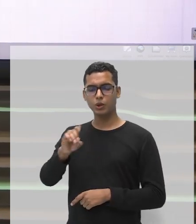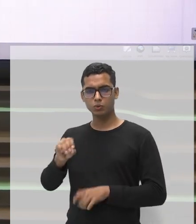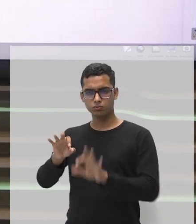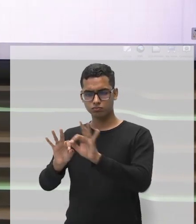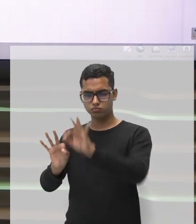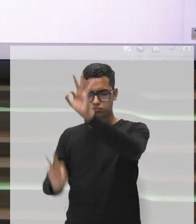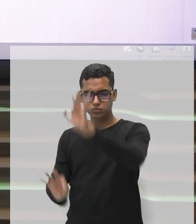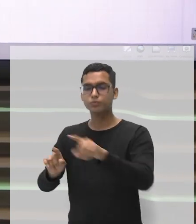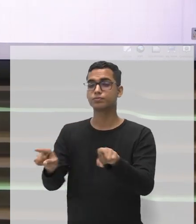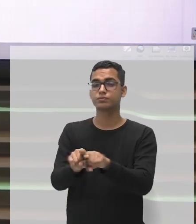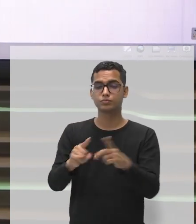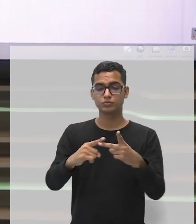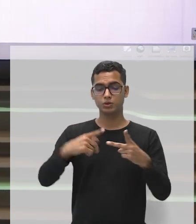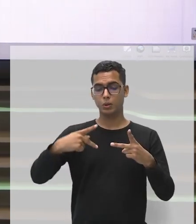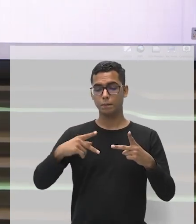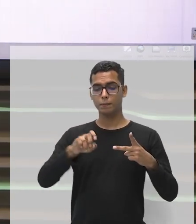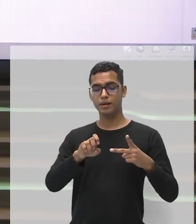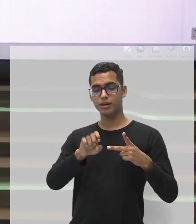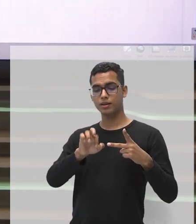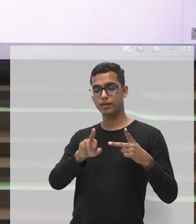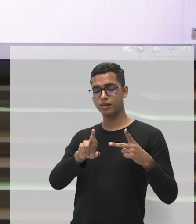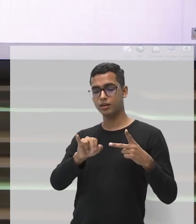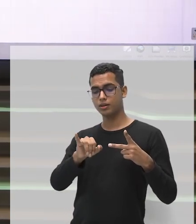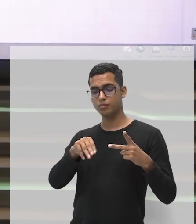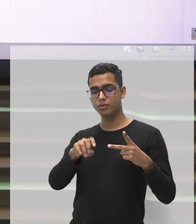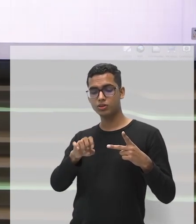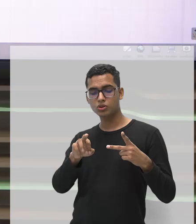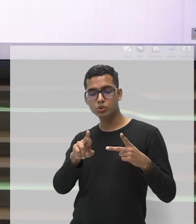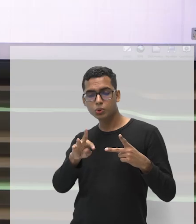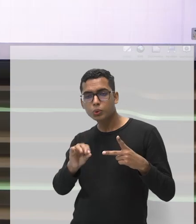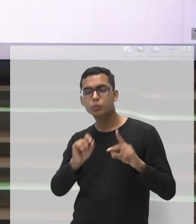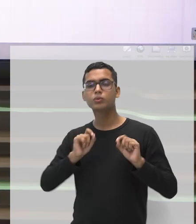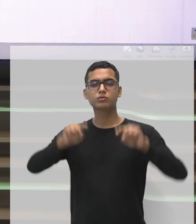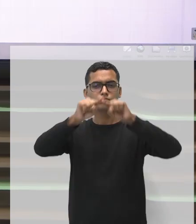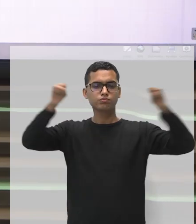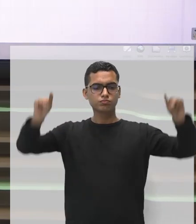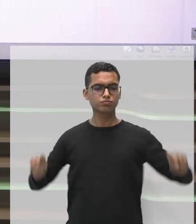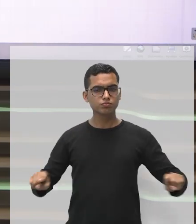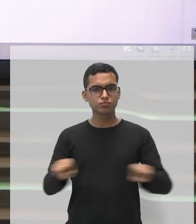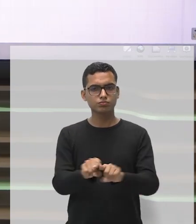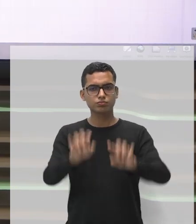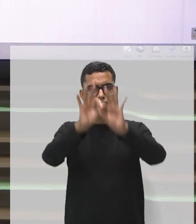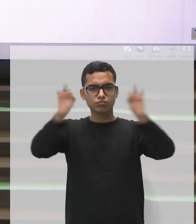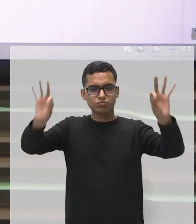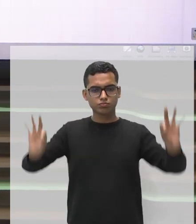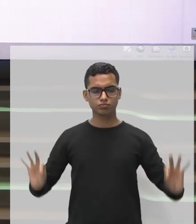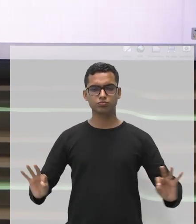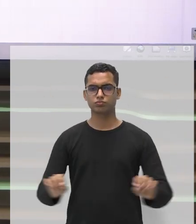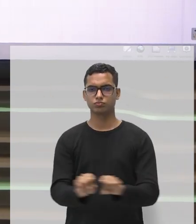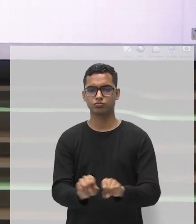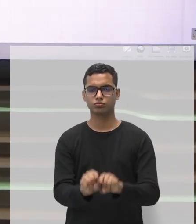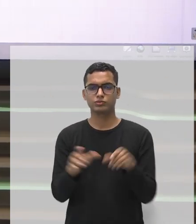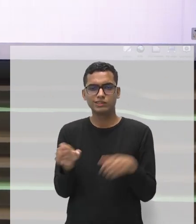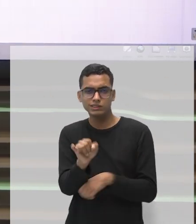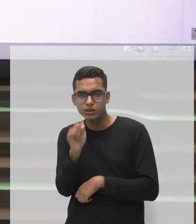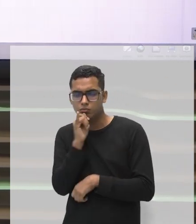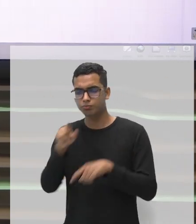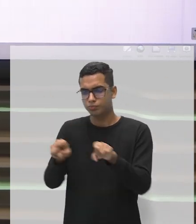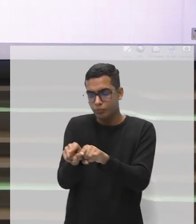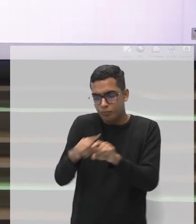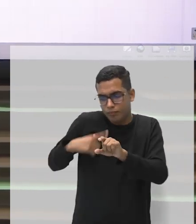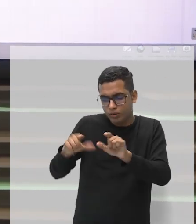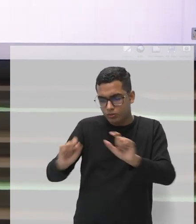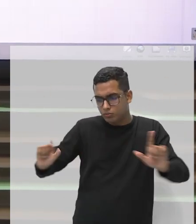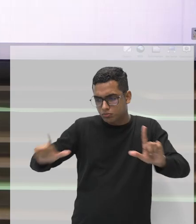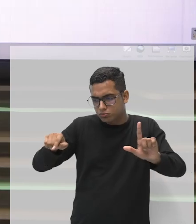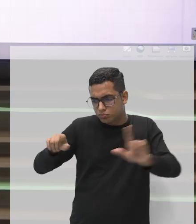proporcionalidade entre esses lados, é que à medida que uma grandeza aumenta, a outra também aumenta. Ou vice-versa.